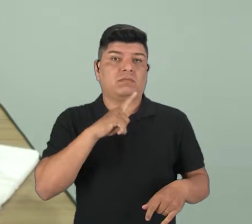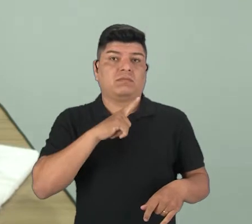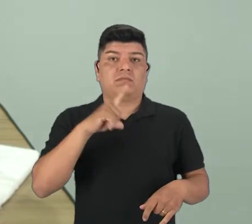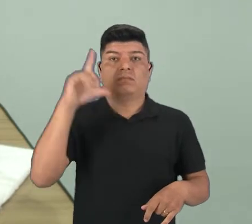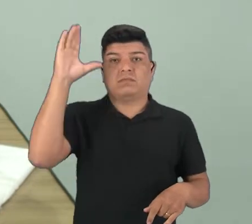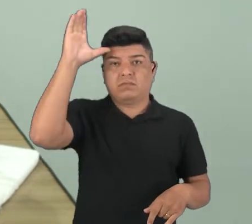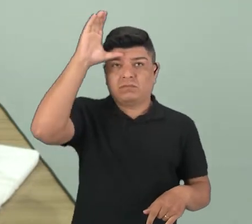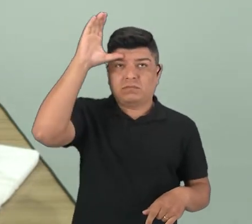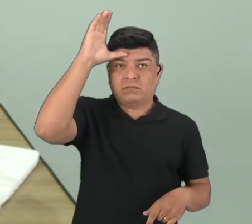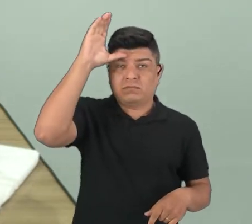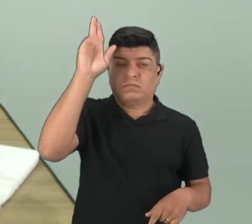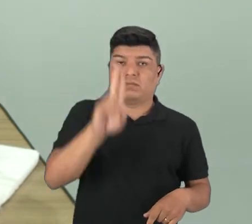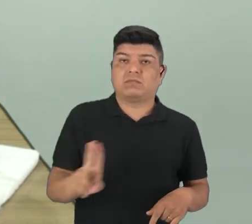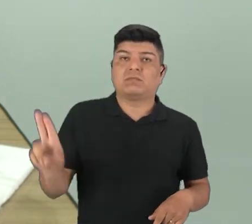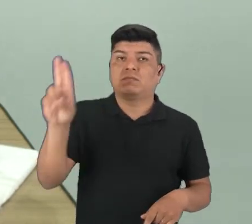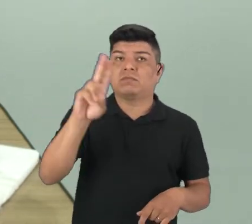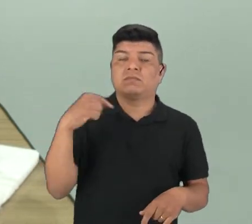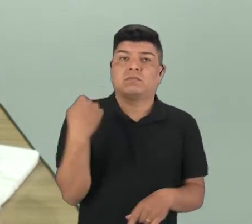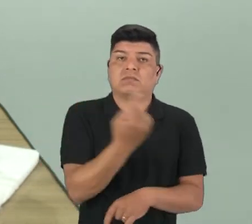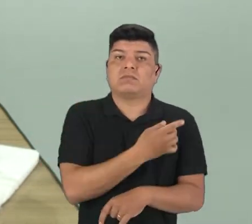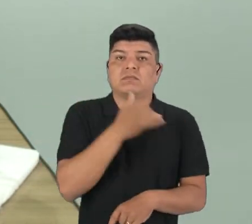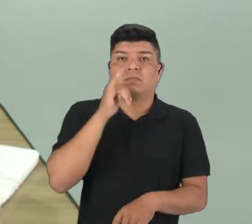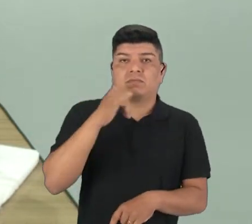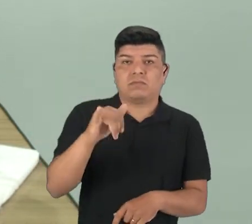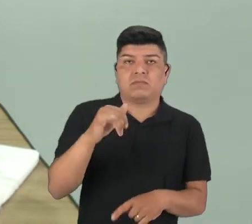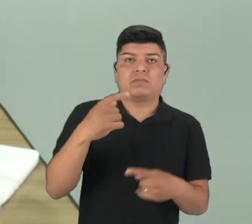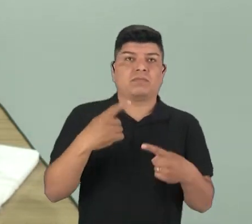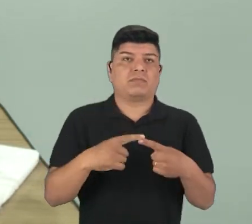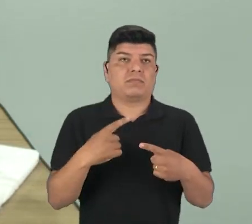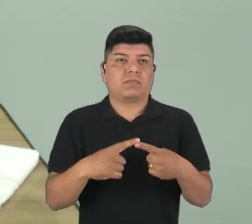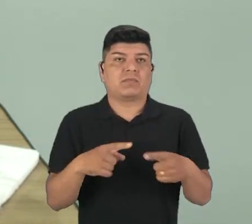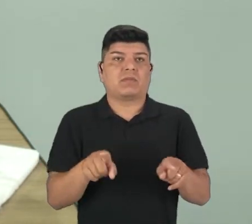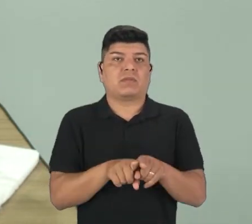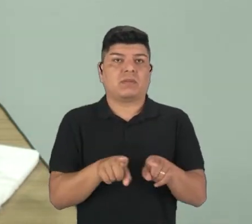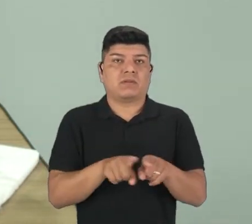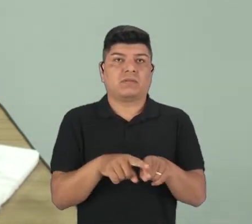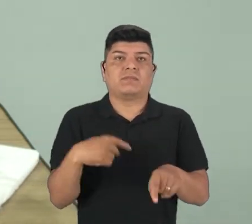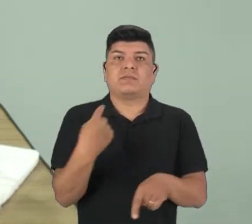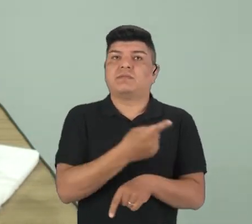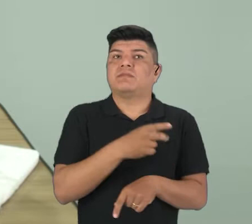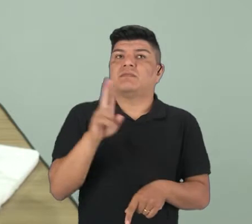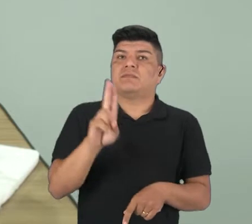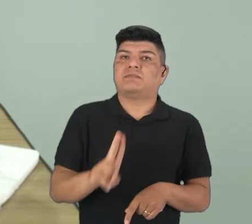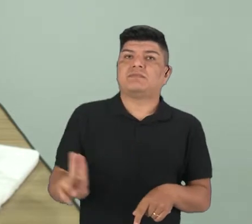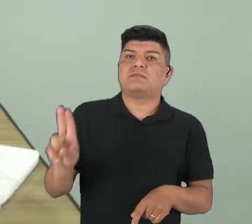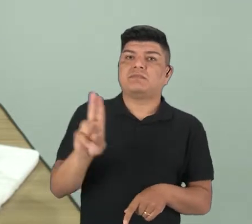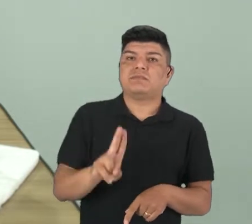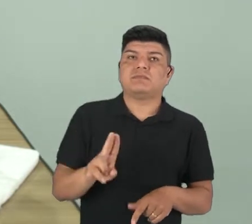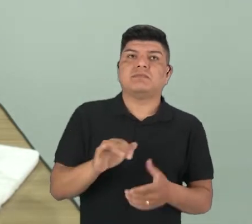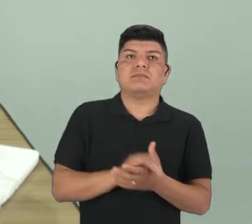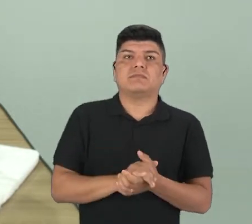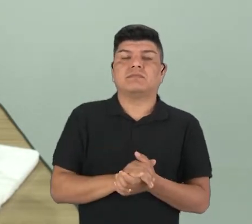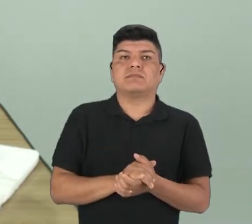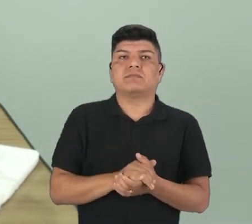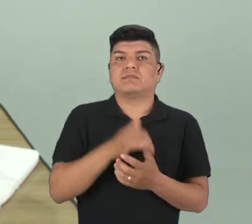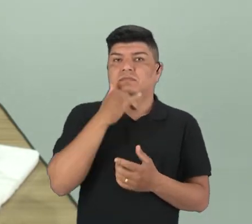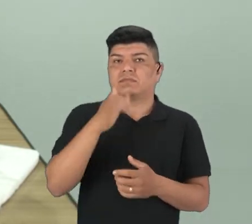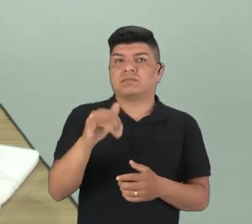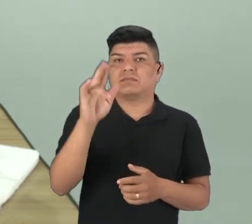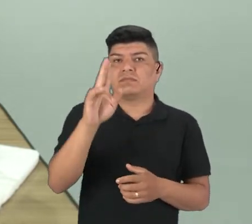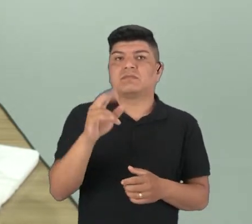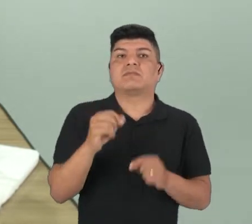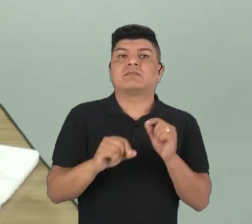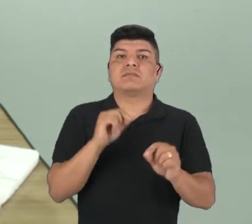na utilização da nossa energia. Porque também nós utilizamos, né? Existe um outro tipo, são as fontes de